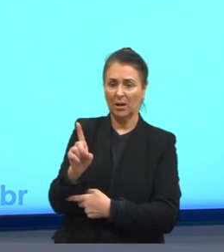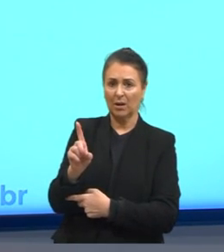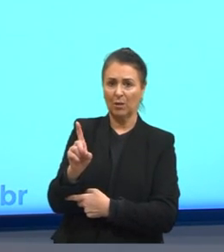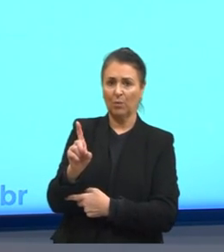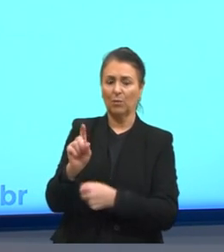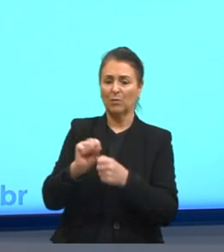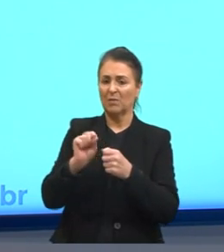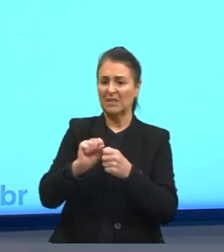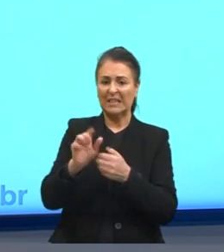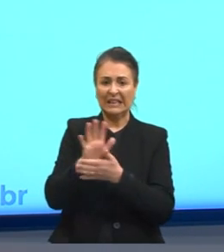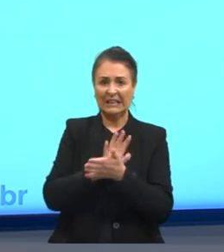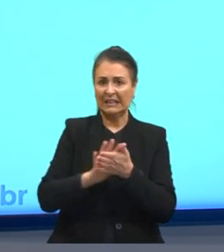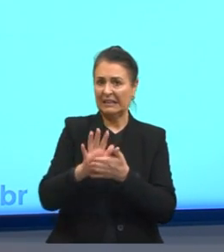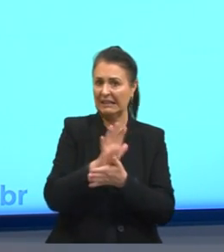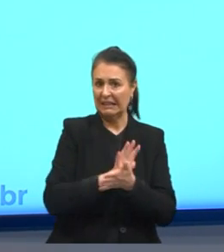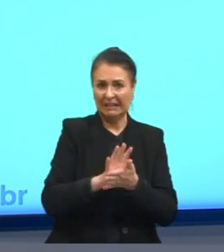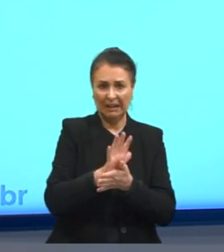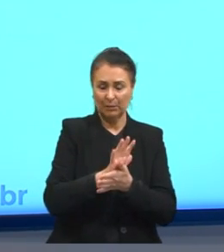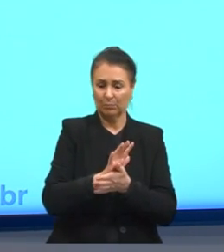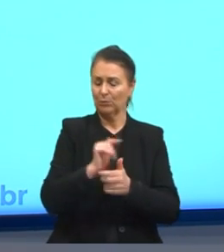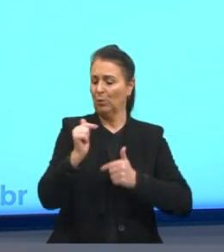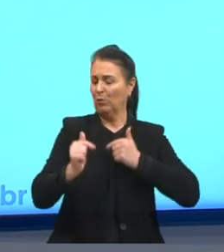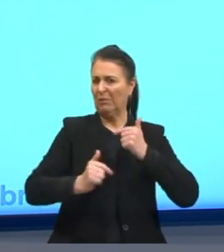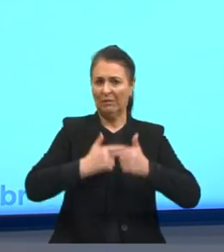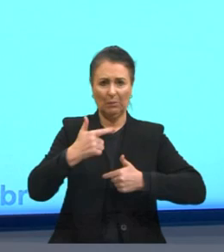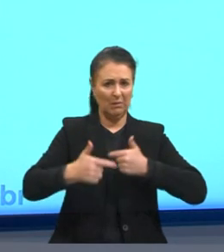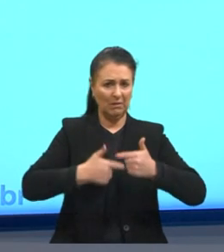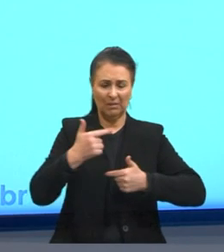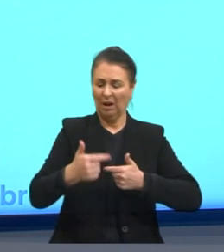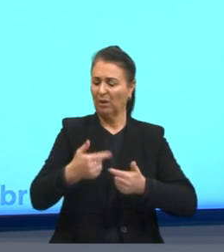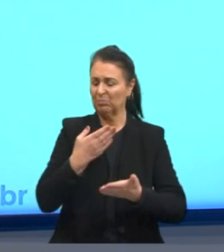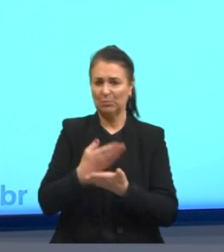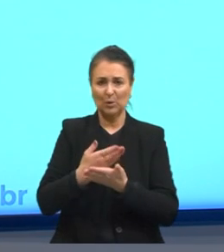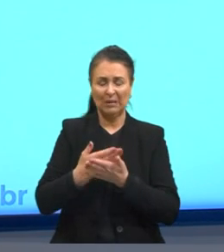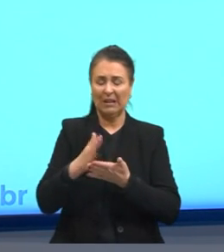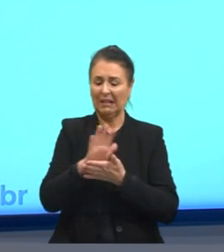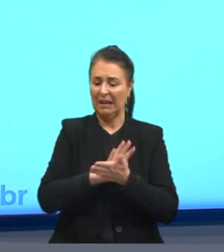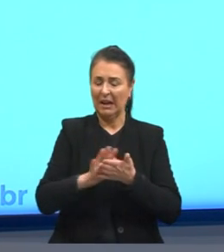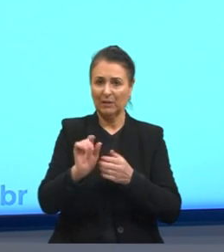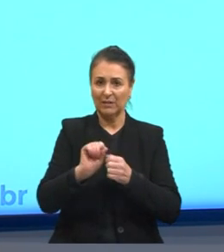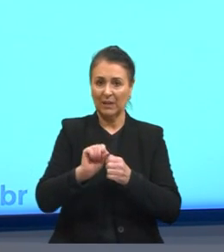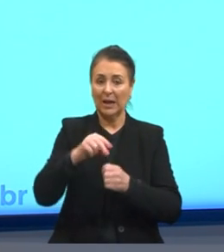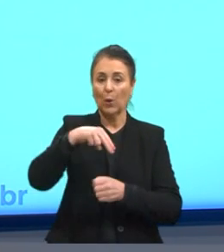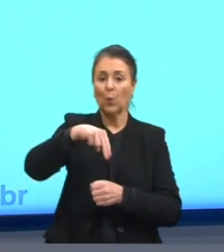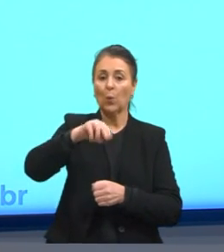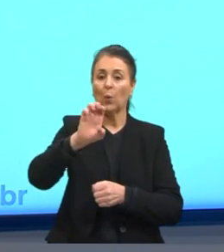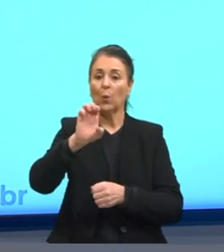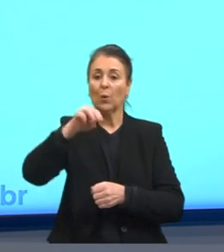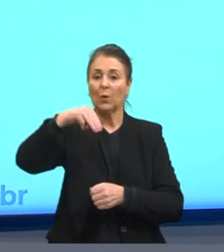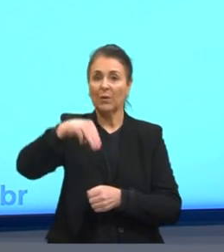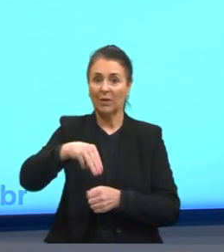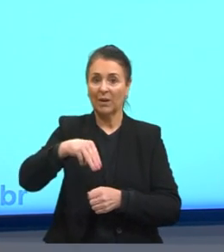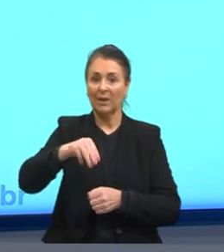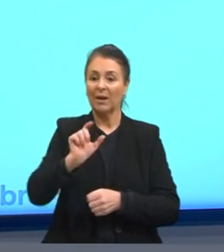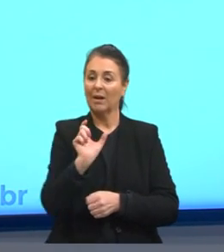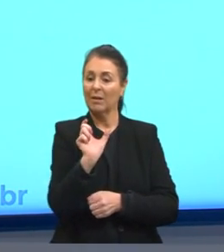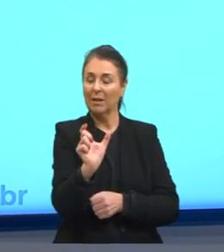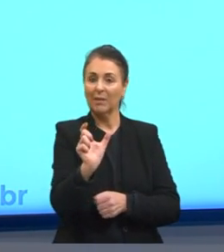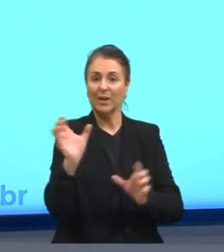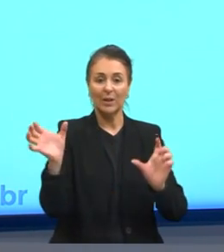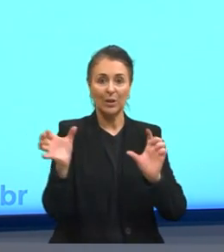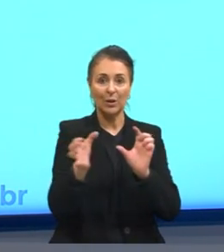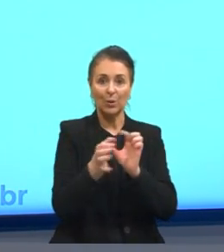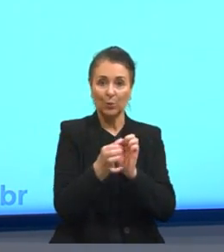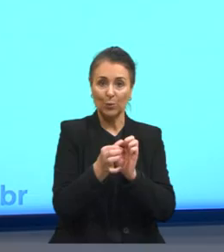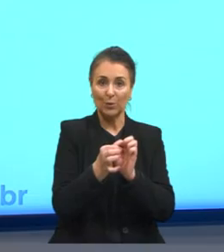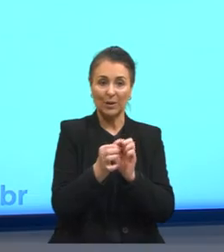Nem, nem. Nem trabalhar. Nem estudar. Então, aqui o nem servindo como palavra para unir